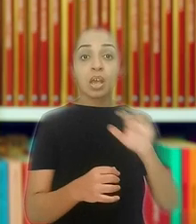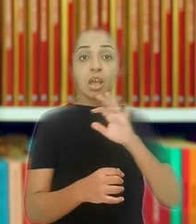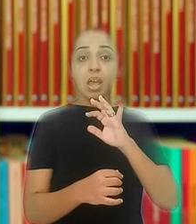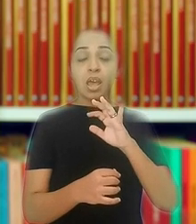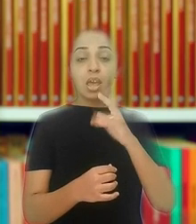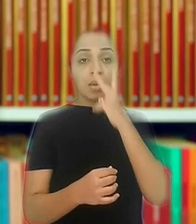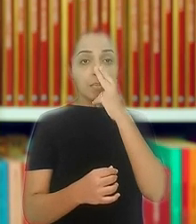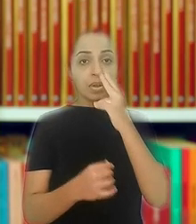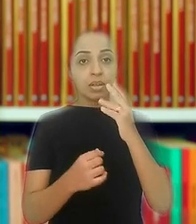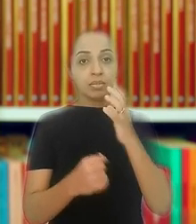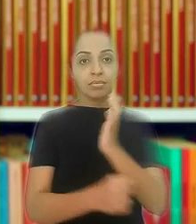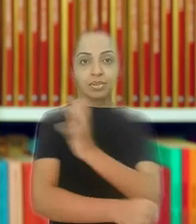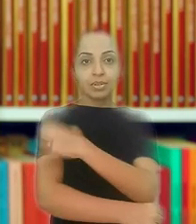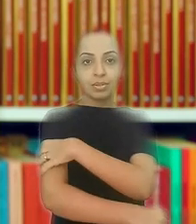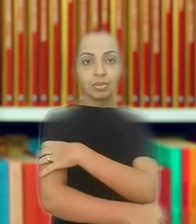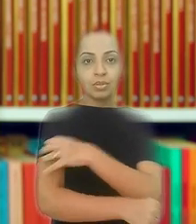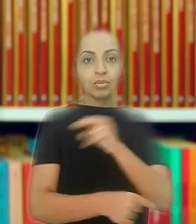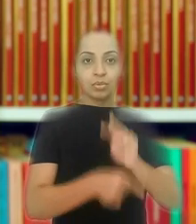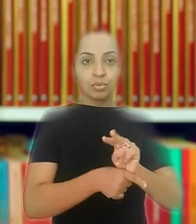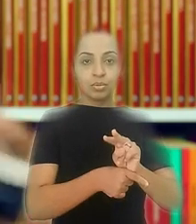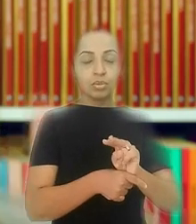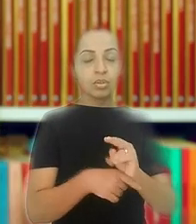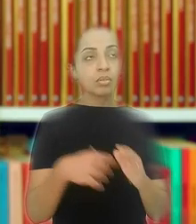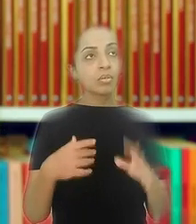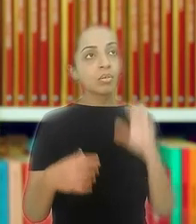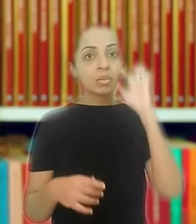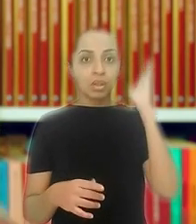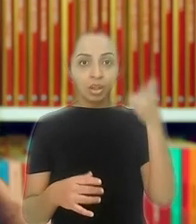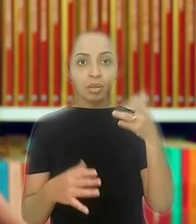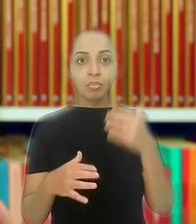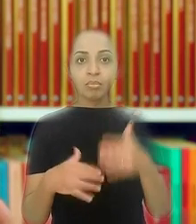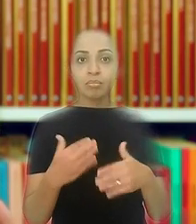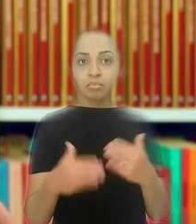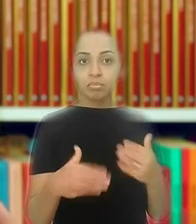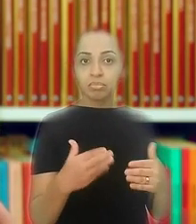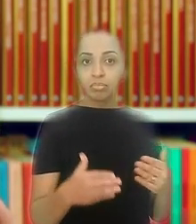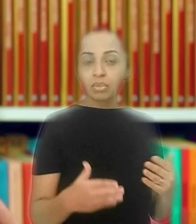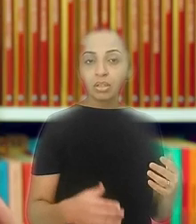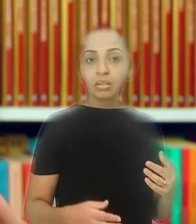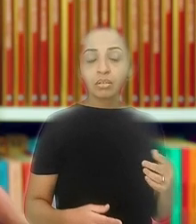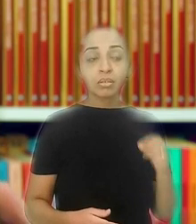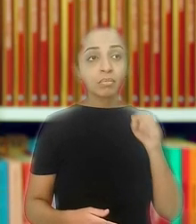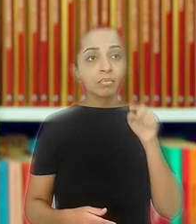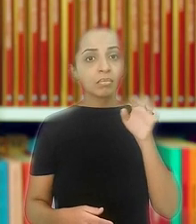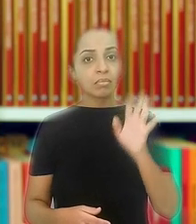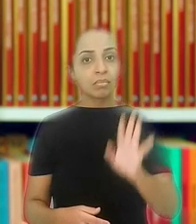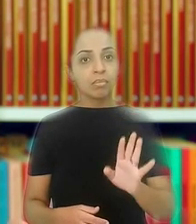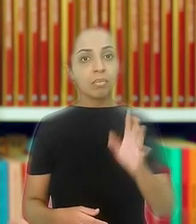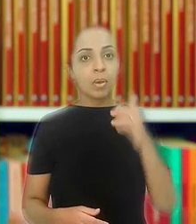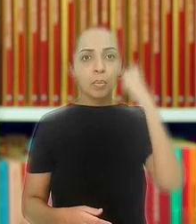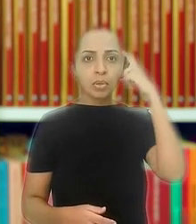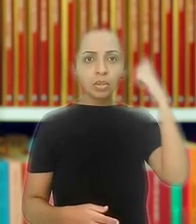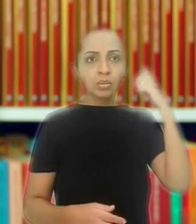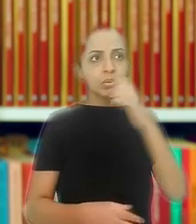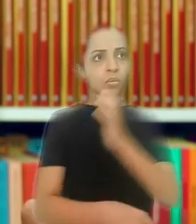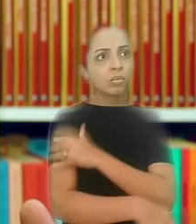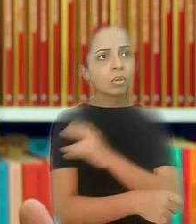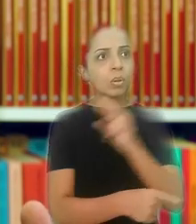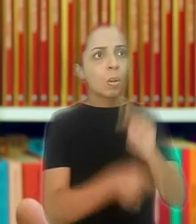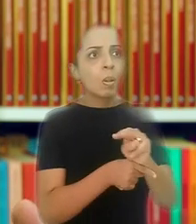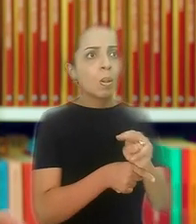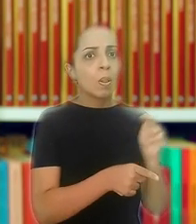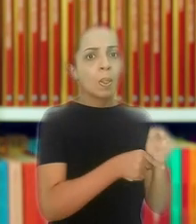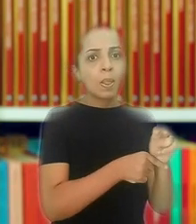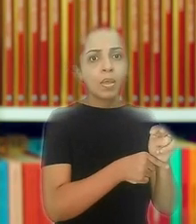seis homens e de repente o tempo passa ele a incumbência dele é que ele tinha que guardecer a segurança